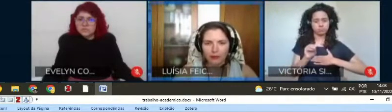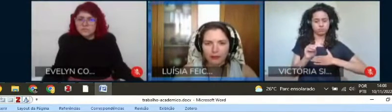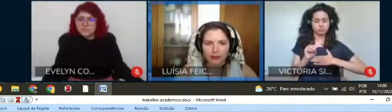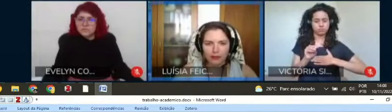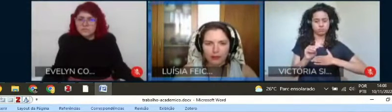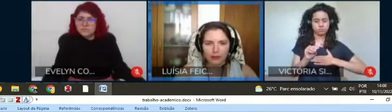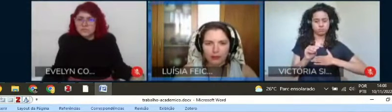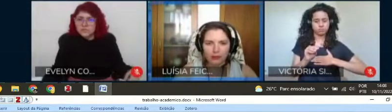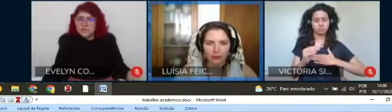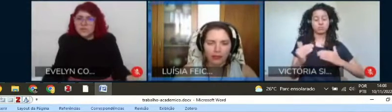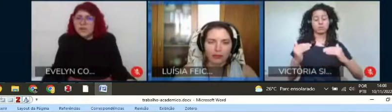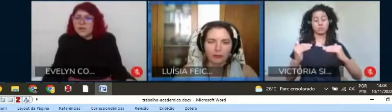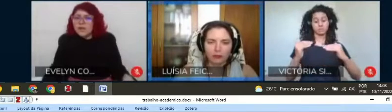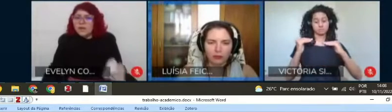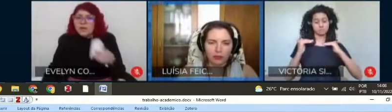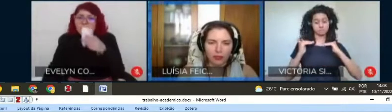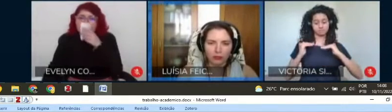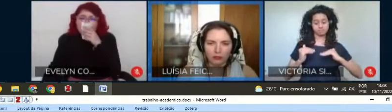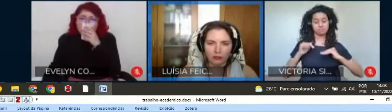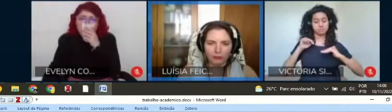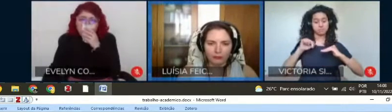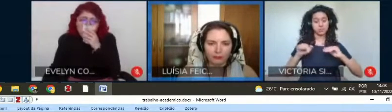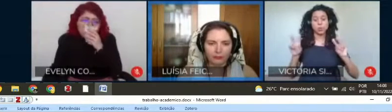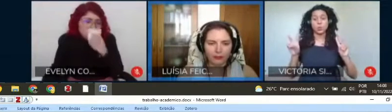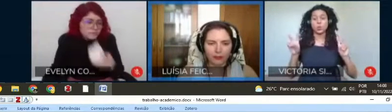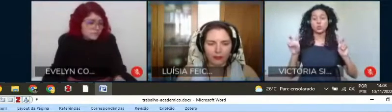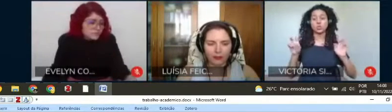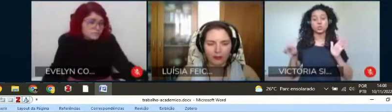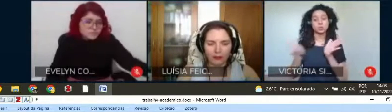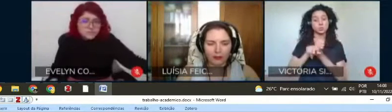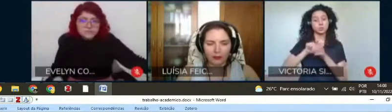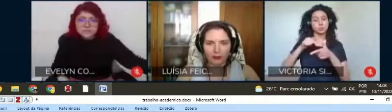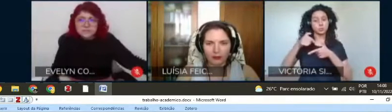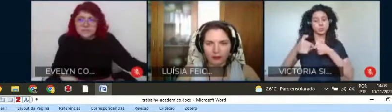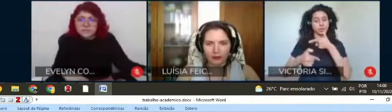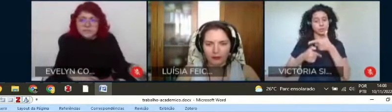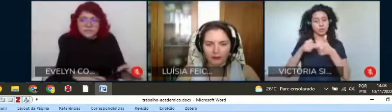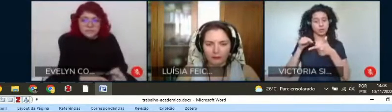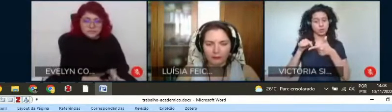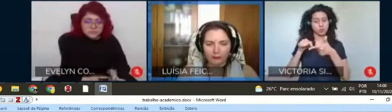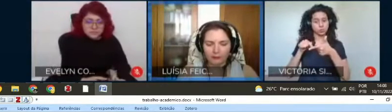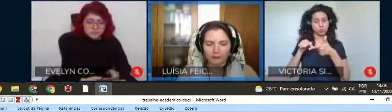E mais abaixo aqui eu vou colocar o meu título.